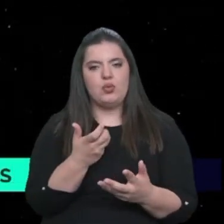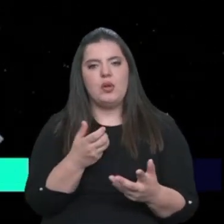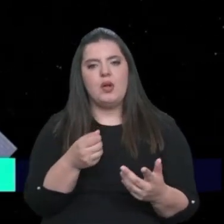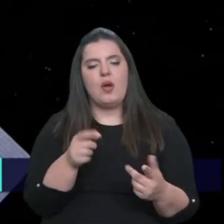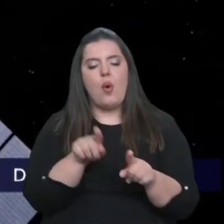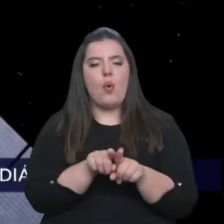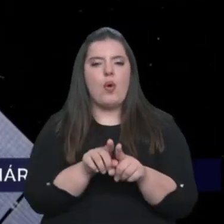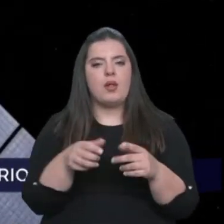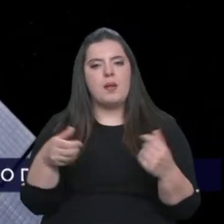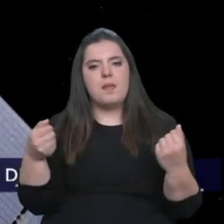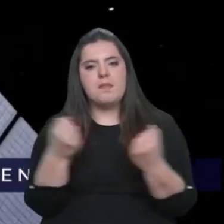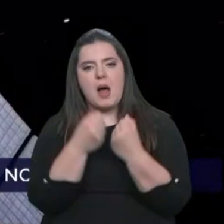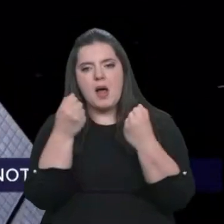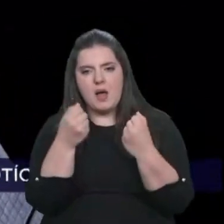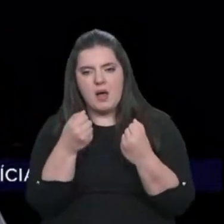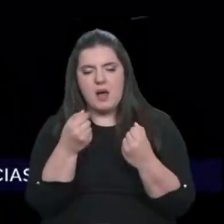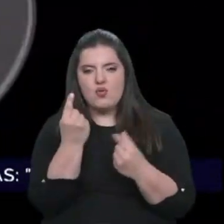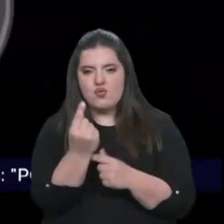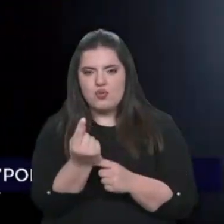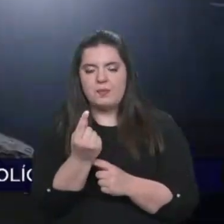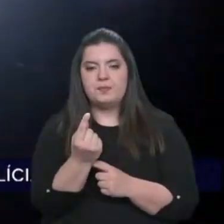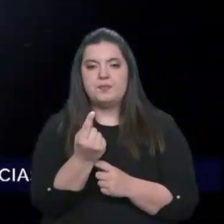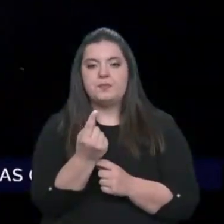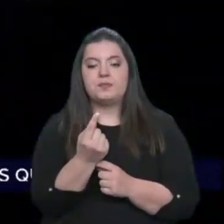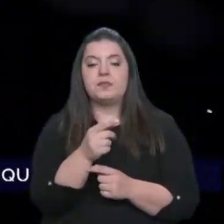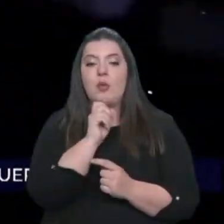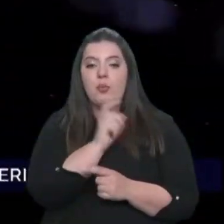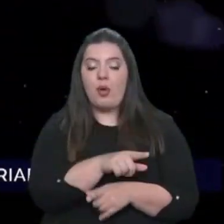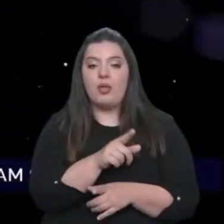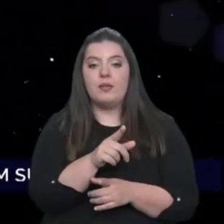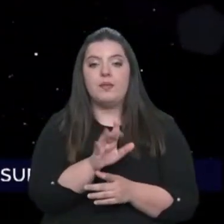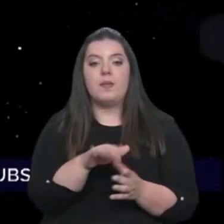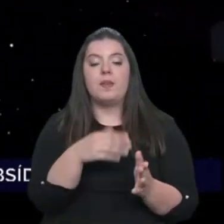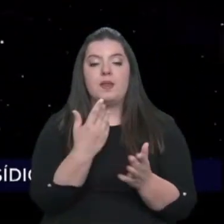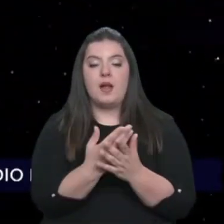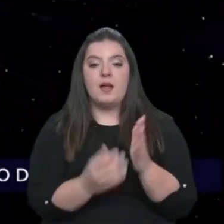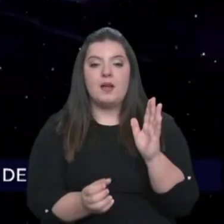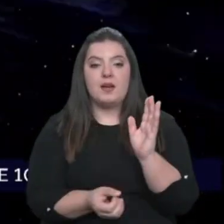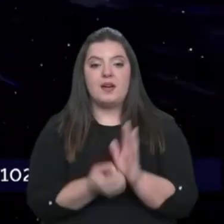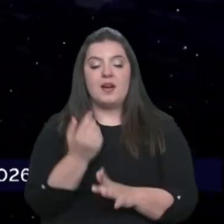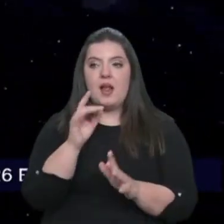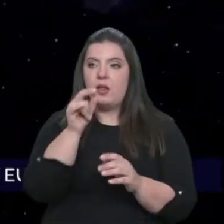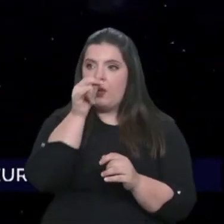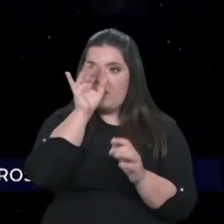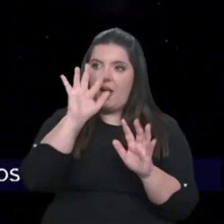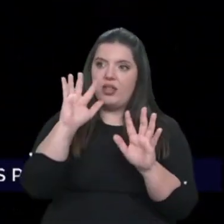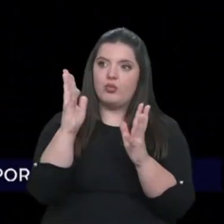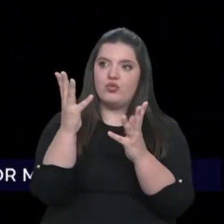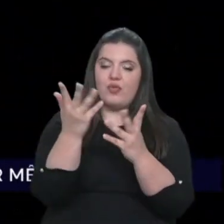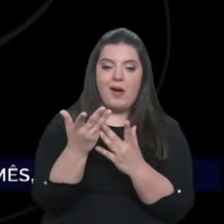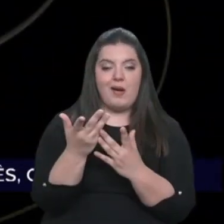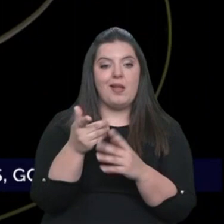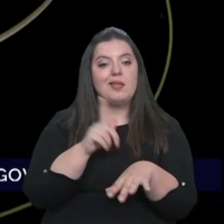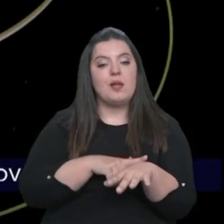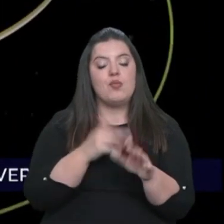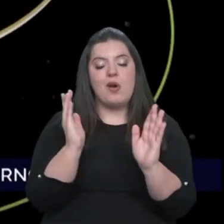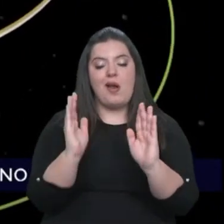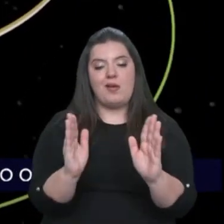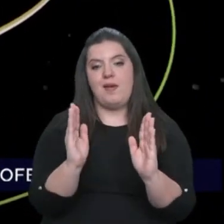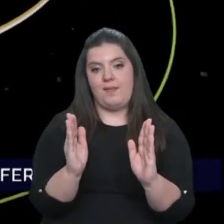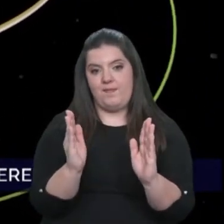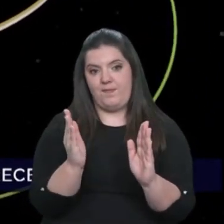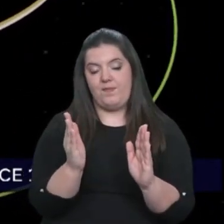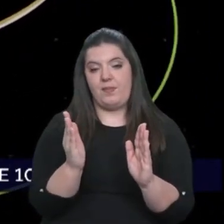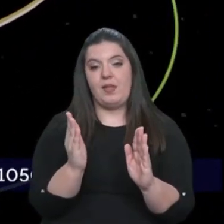impacto em Ceres que terá criado uma atmosfera temporária em Ceres,